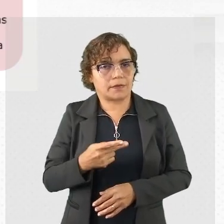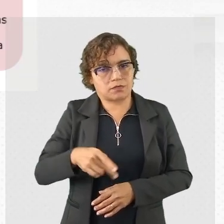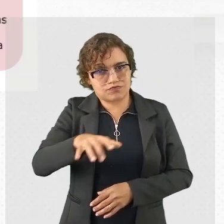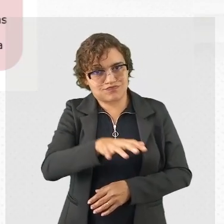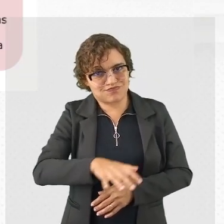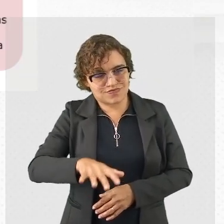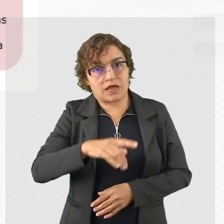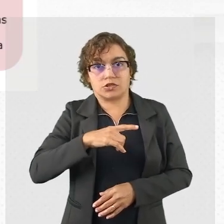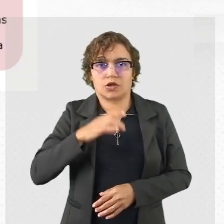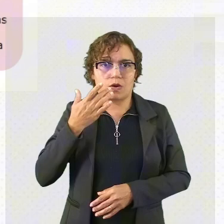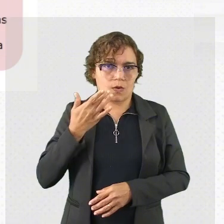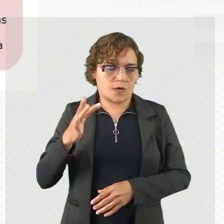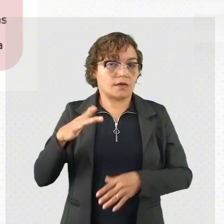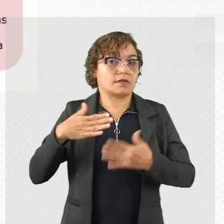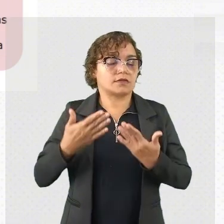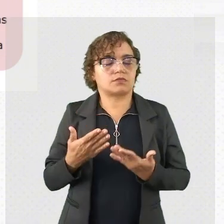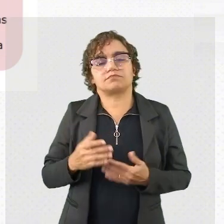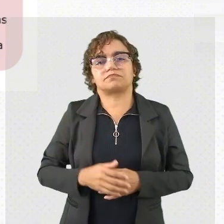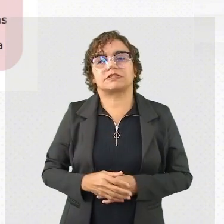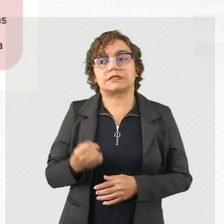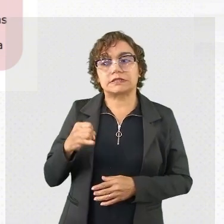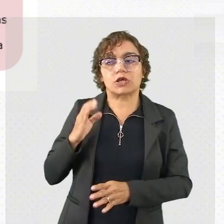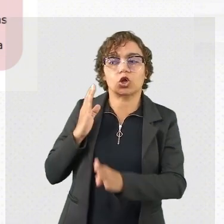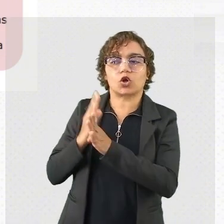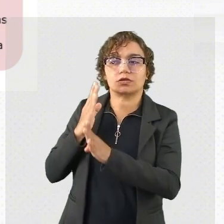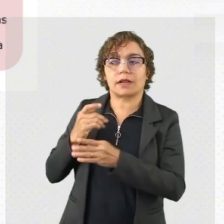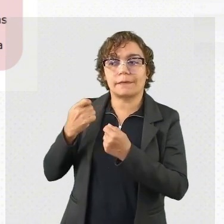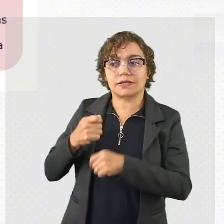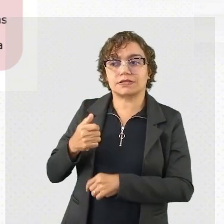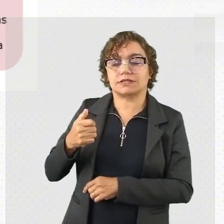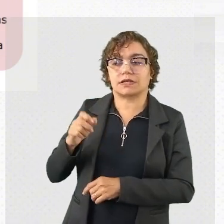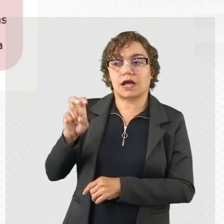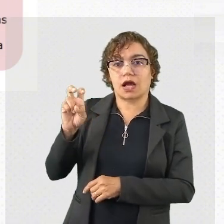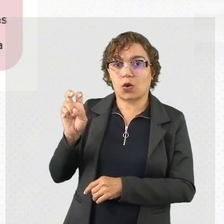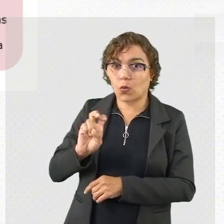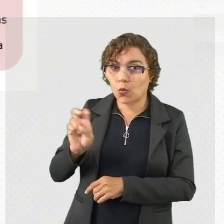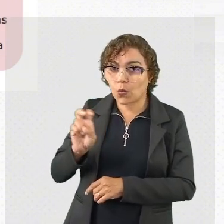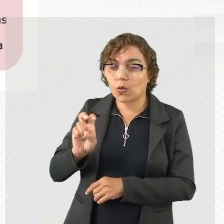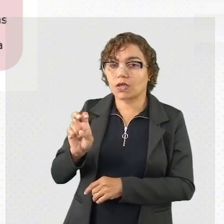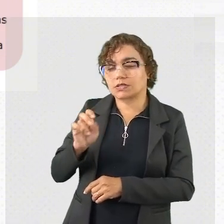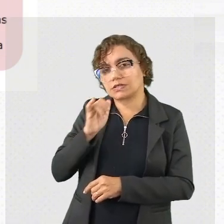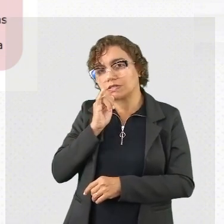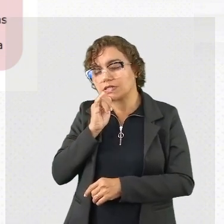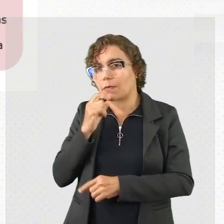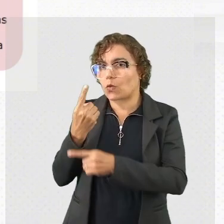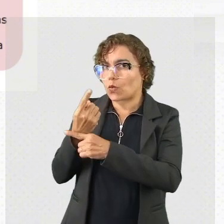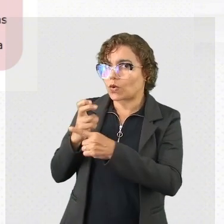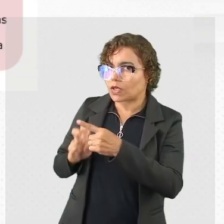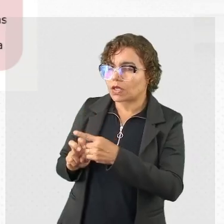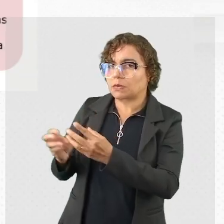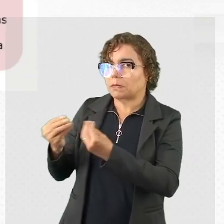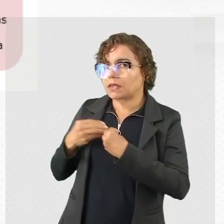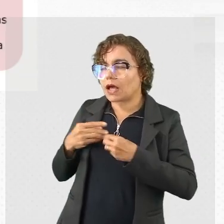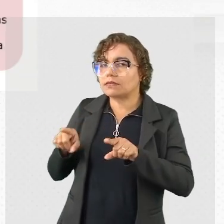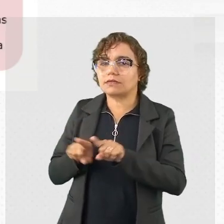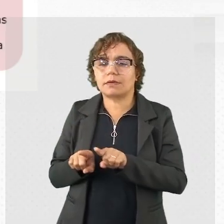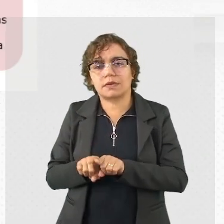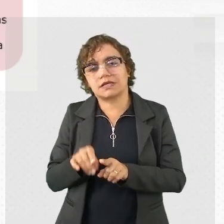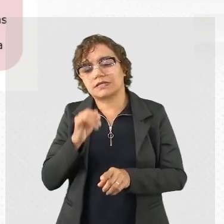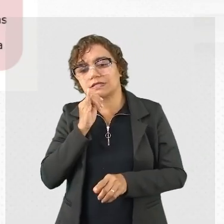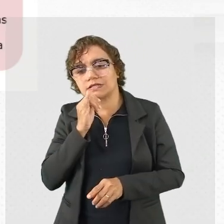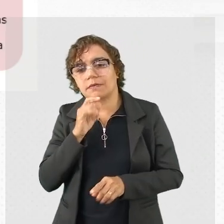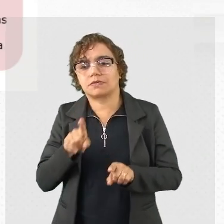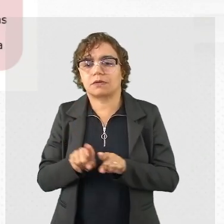brasileiro, mas aquele só, se você encontrar, você vai ter que dar um quinto também para mim. Agora você pode escravizar, você pode usar o sesmaria, que